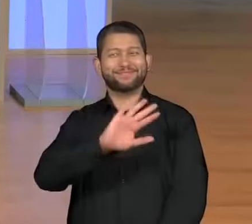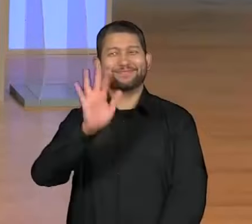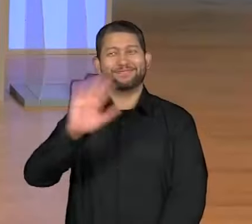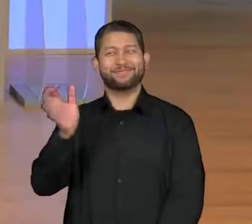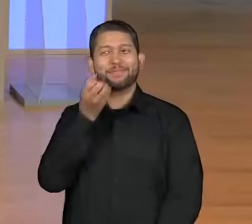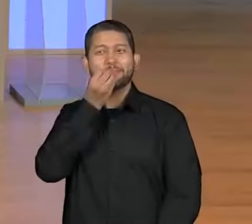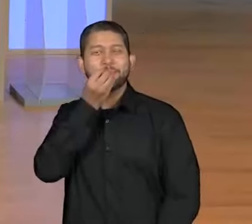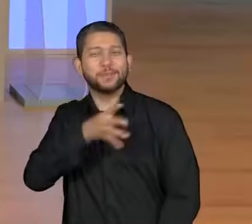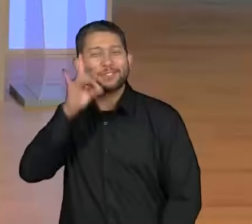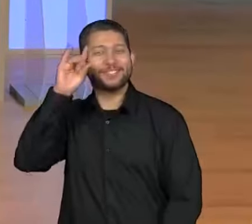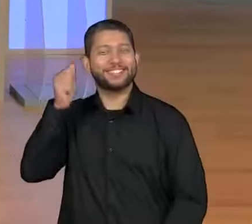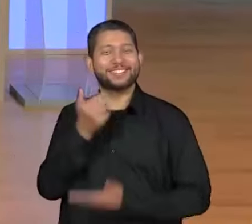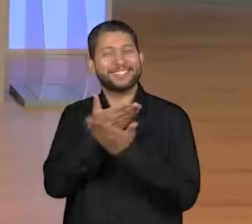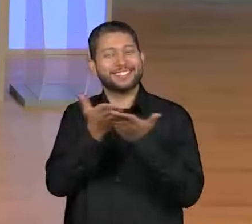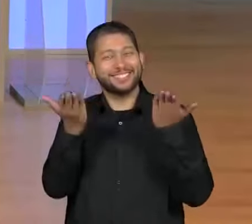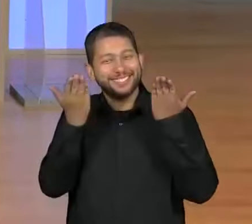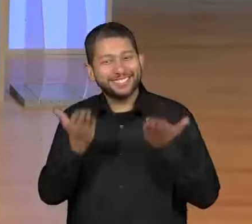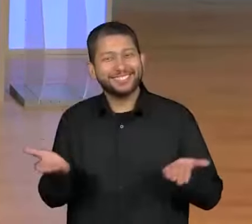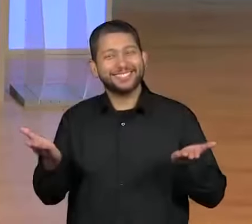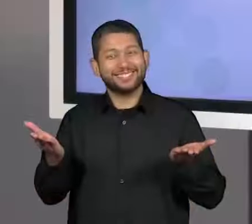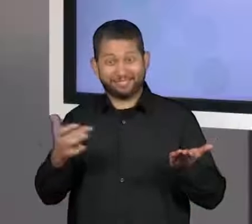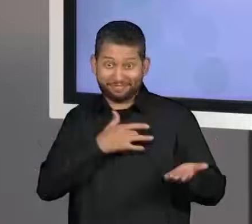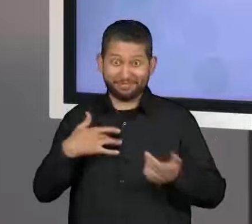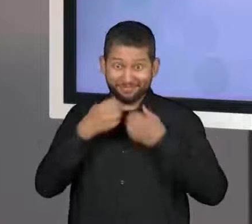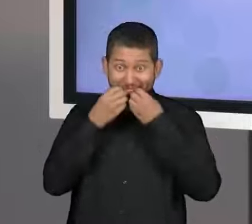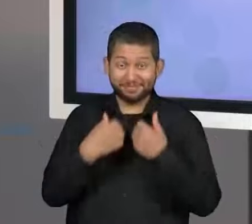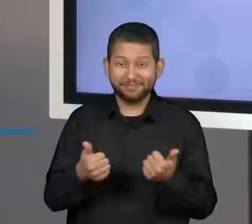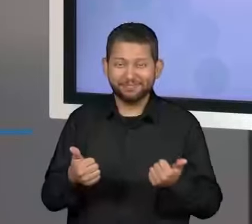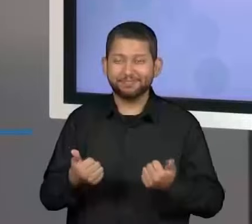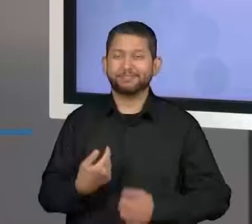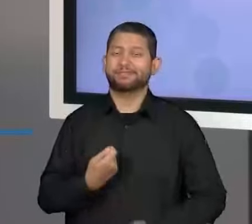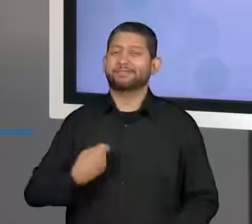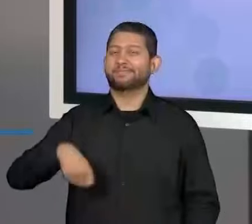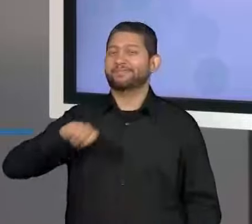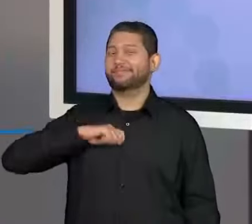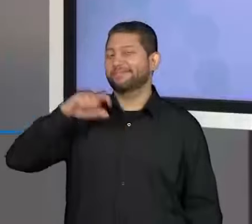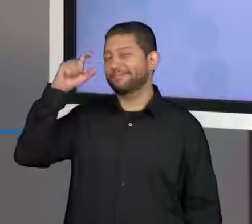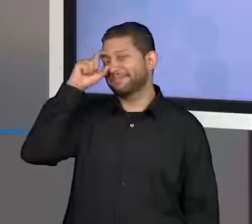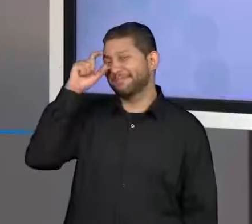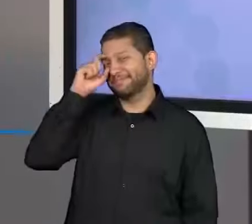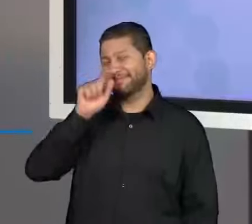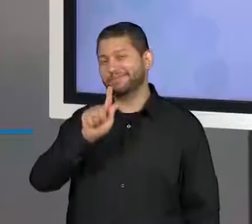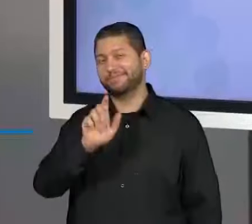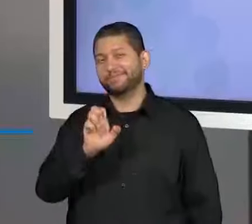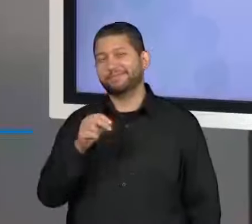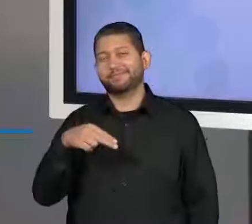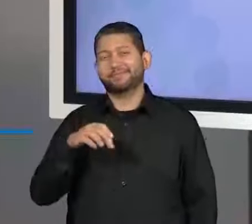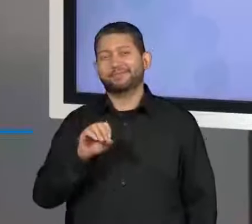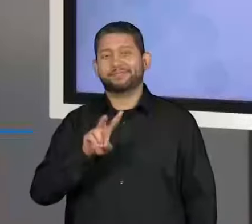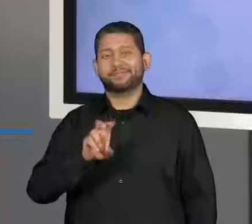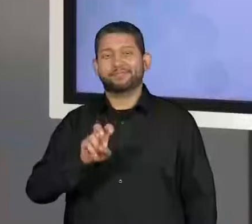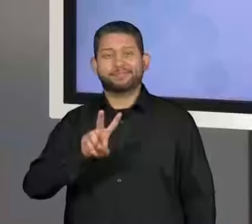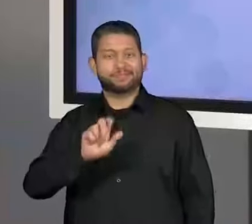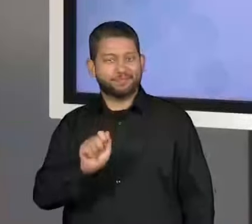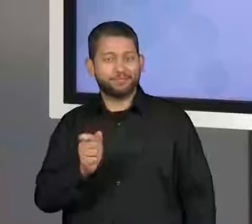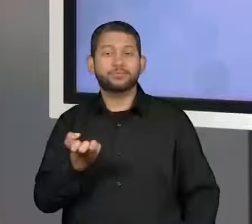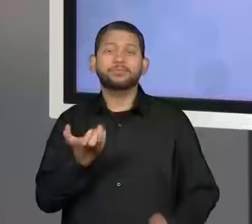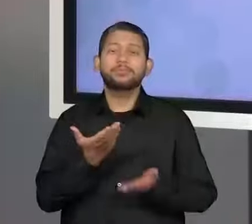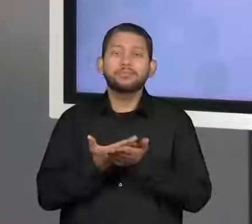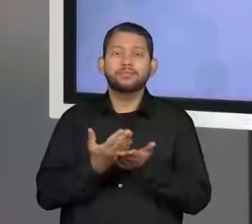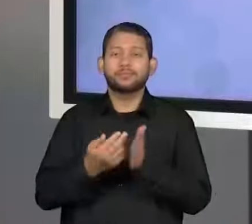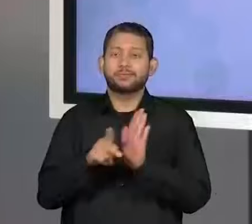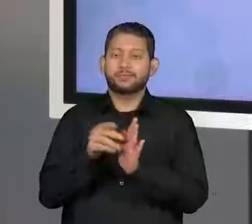galerinha do terceiro ano, tudo bem com vocês? Eu sou a professora Genoveva Alves, estou aqui para mais uma aula de tecnologia